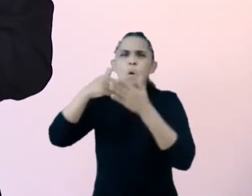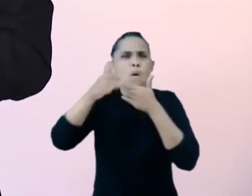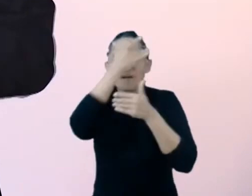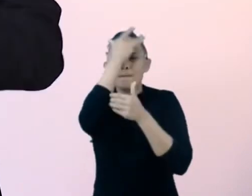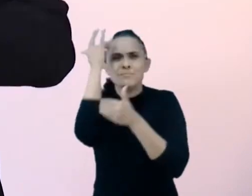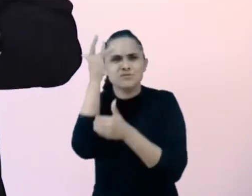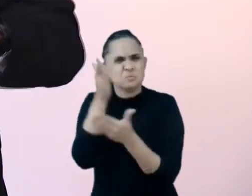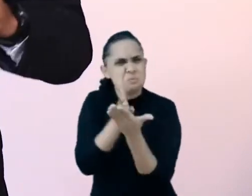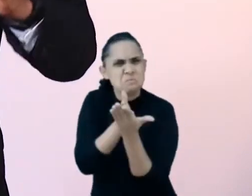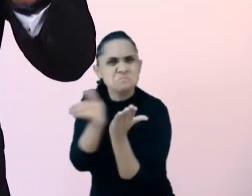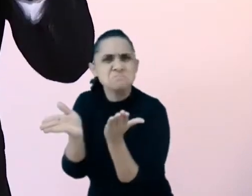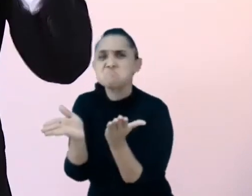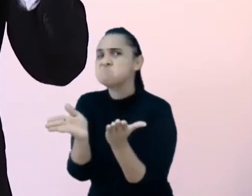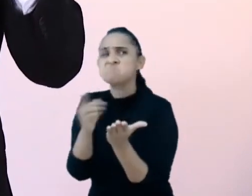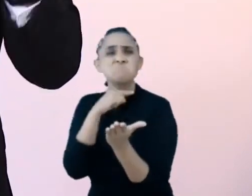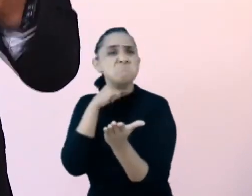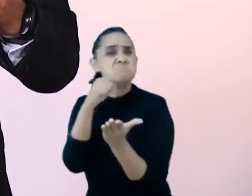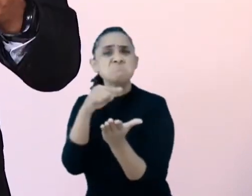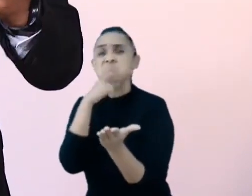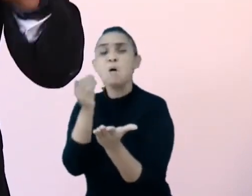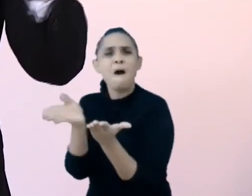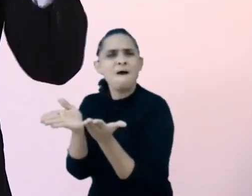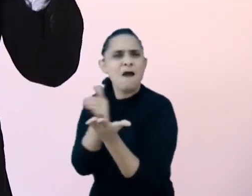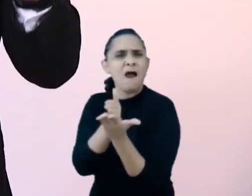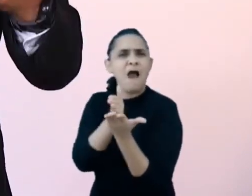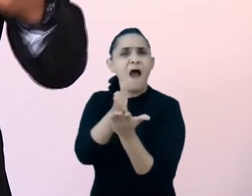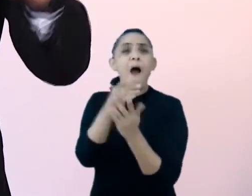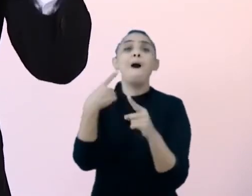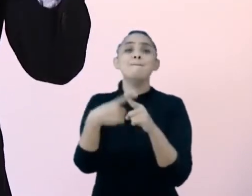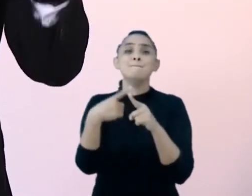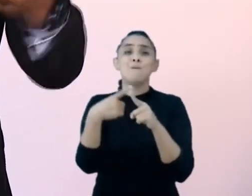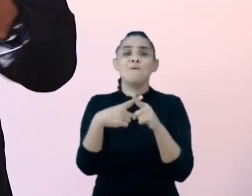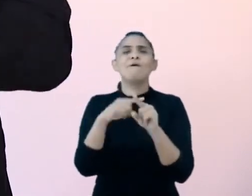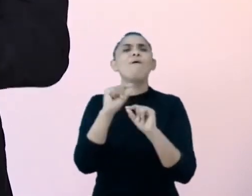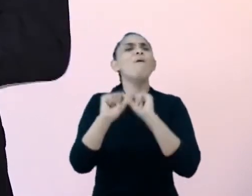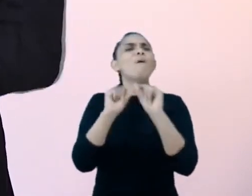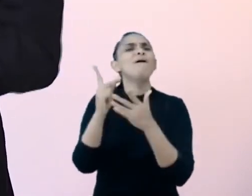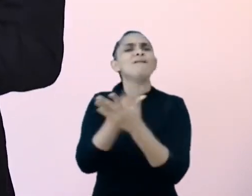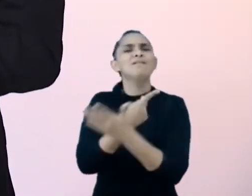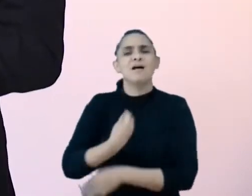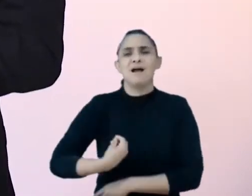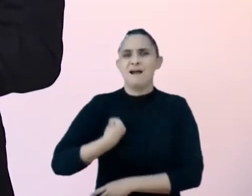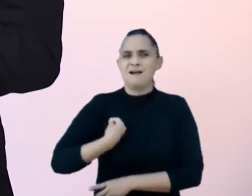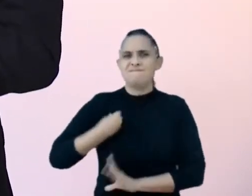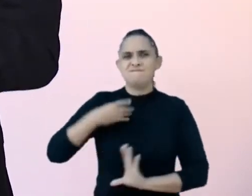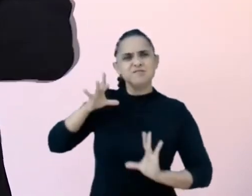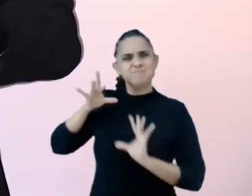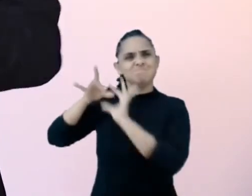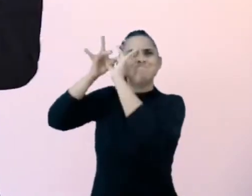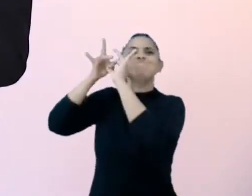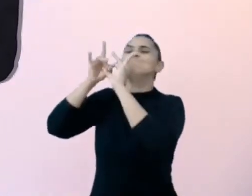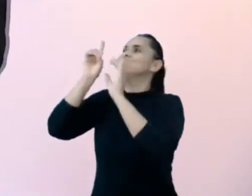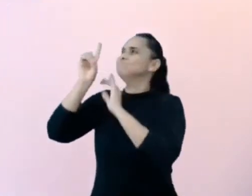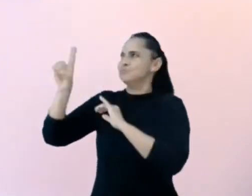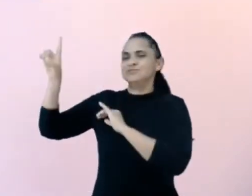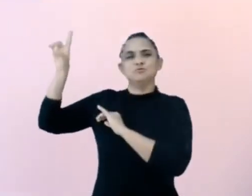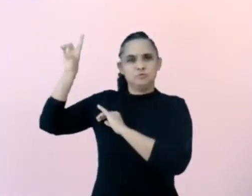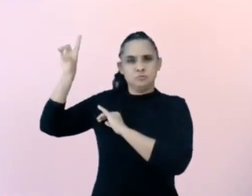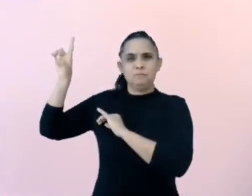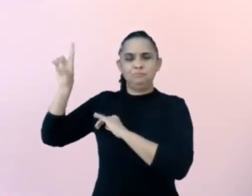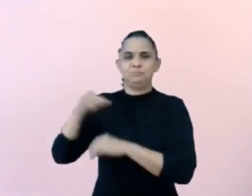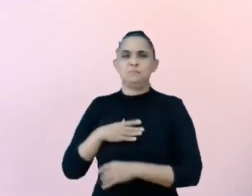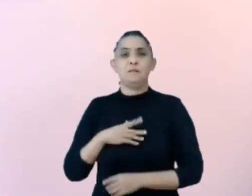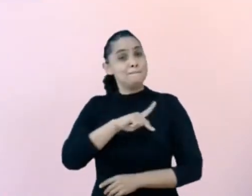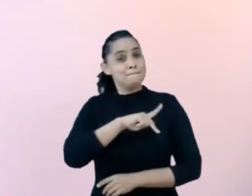apostata. Por quê? Porque a sua vida está ligada a Deus. O apóstolo Paulo, falando